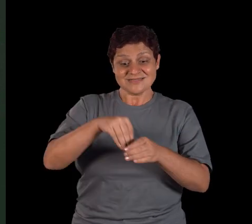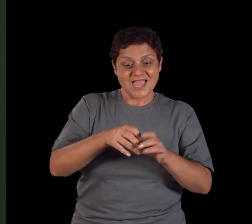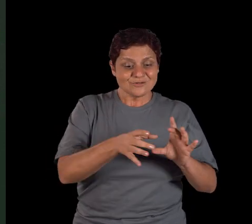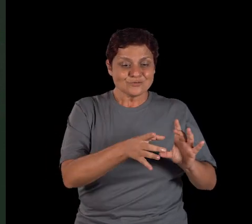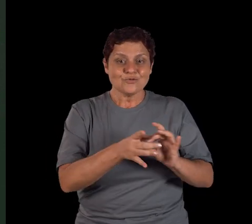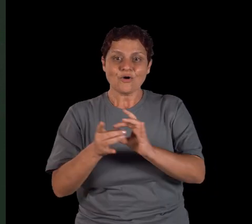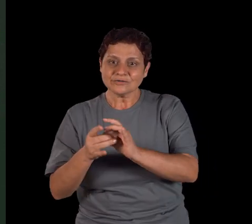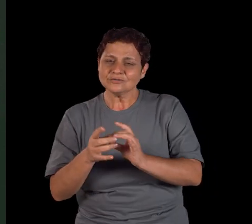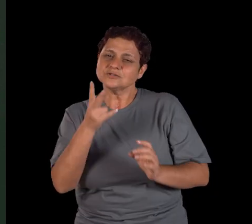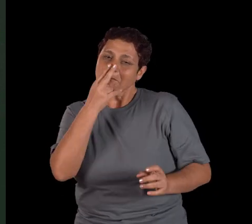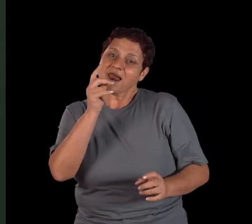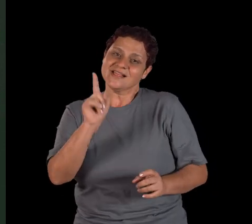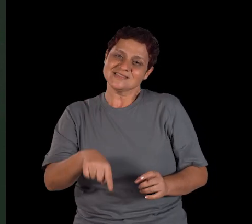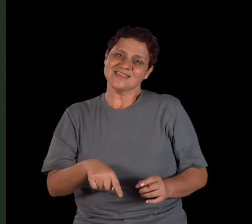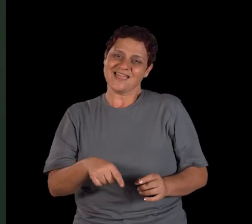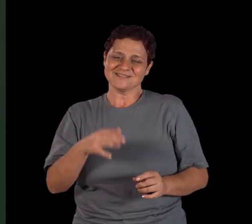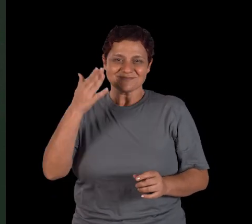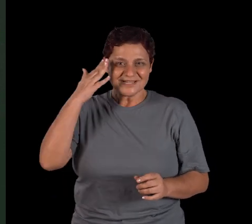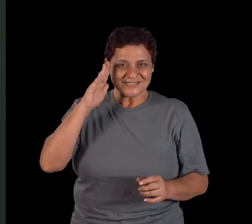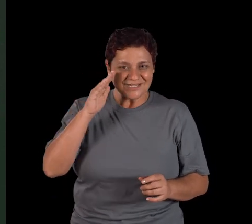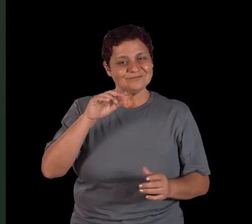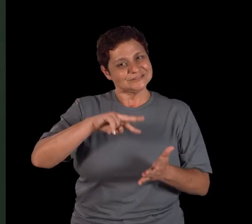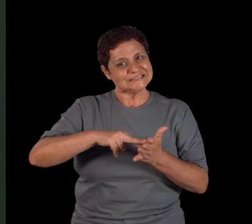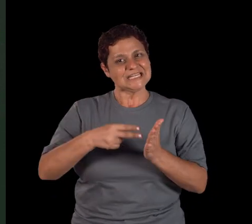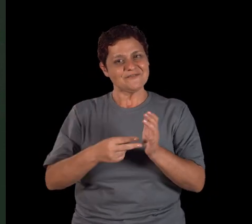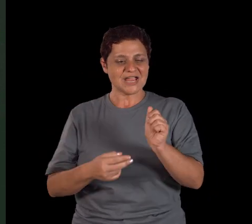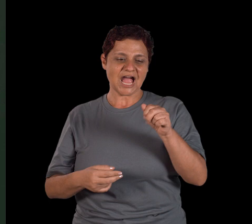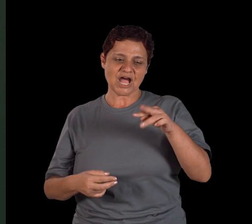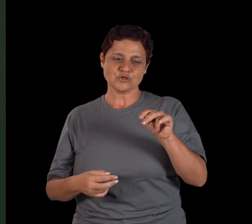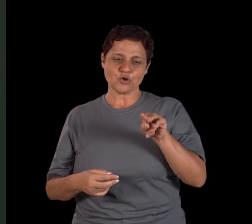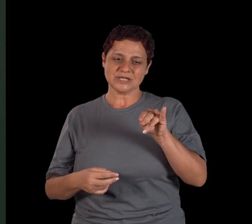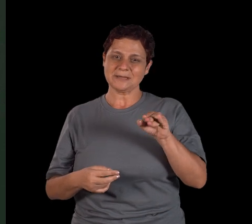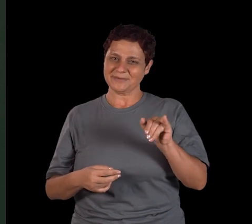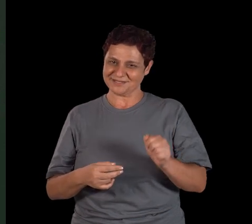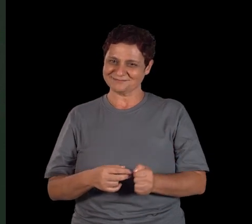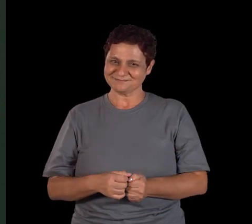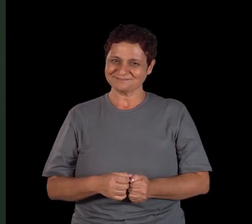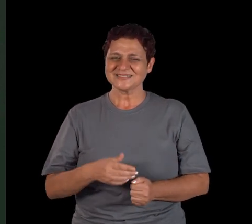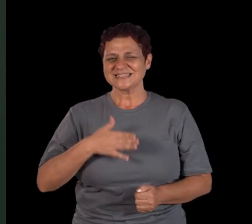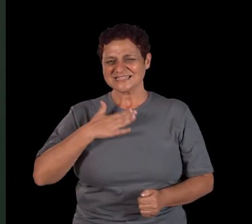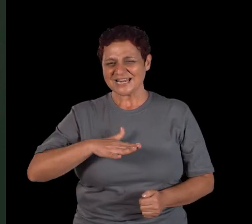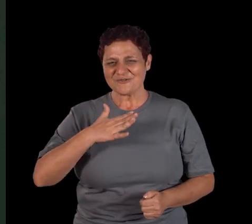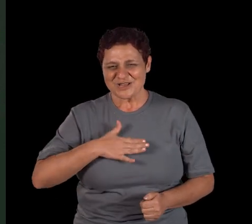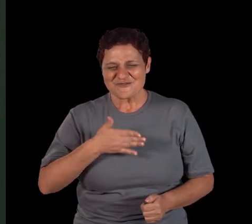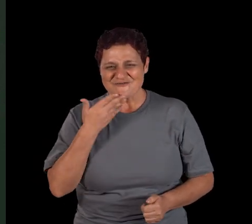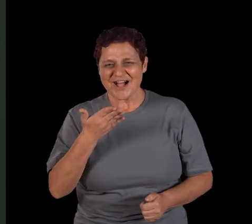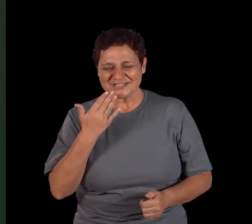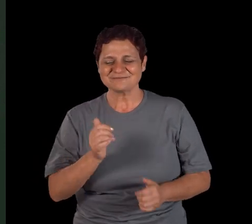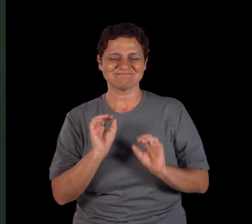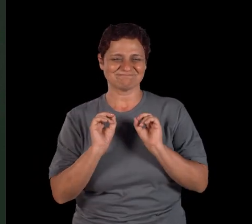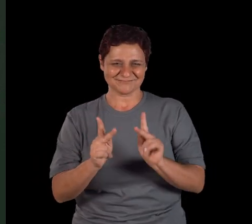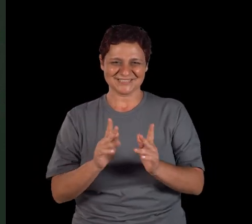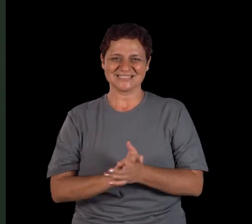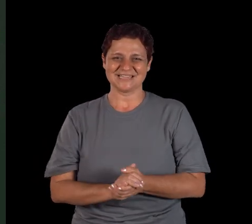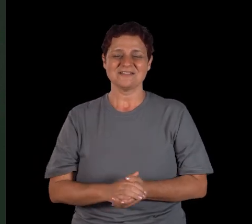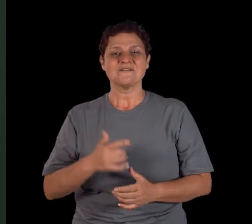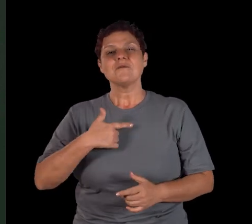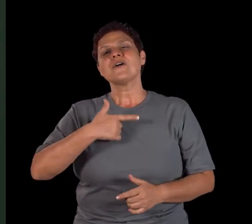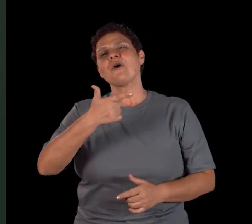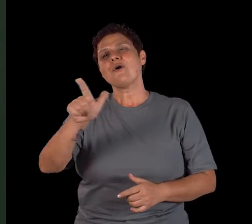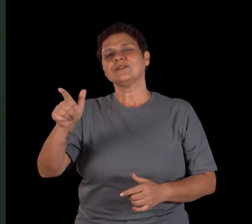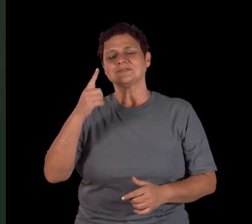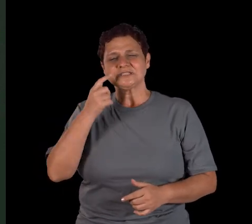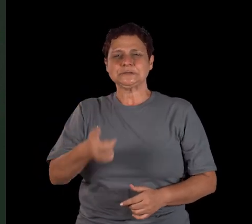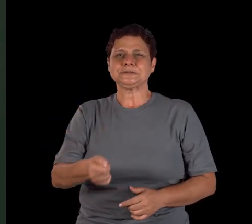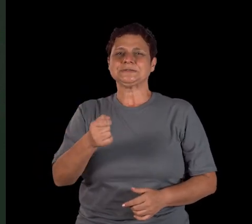com relação de antônimos. Beleza? Susi, tranquilo? Muito fácil. Beleza. Mais uma relação. Vai,